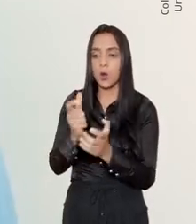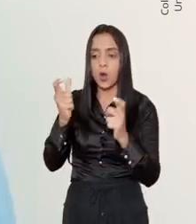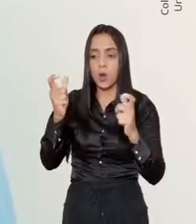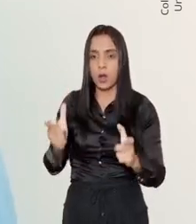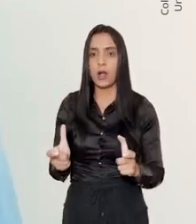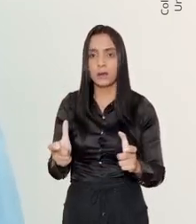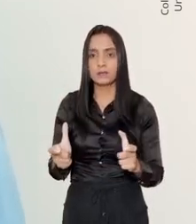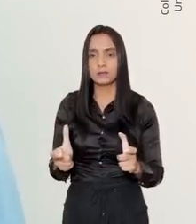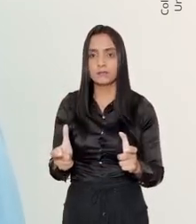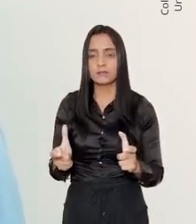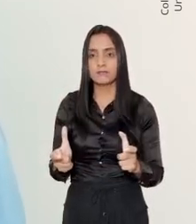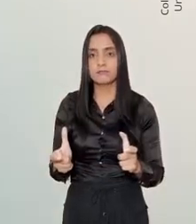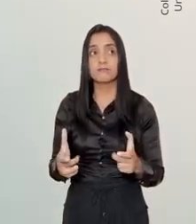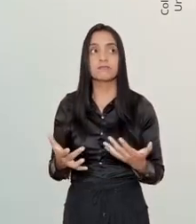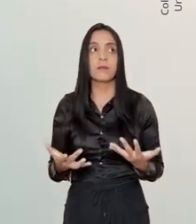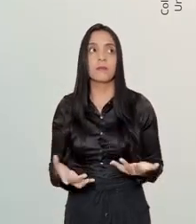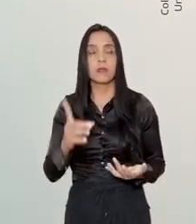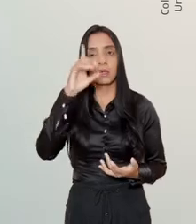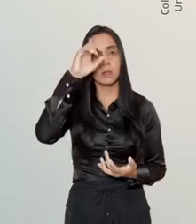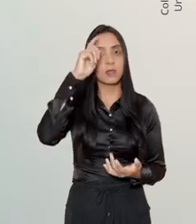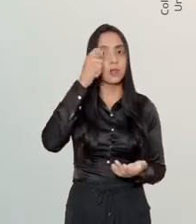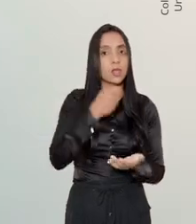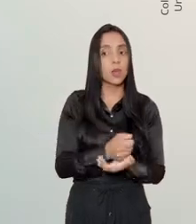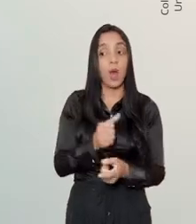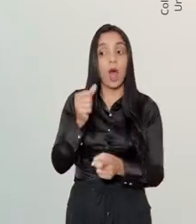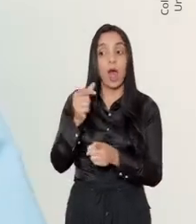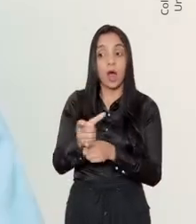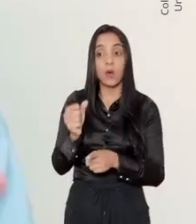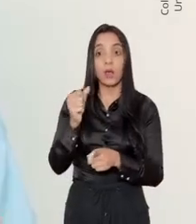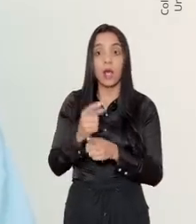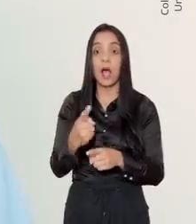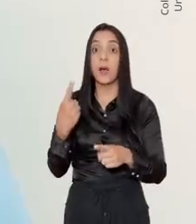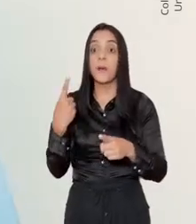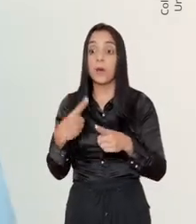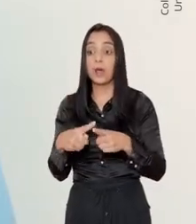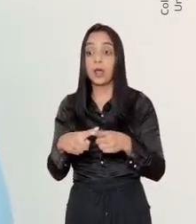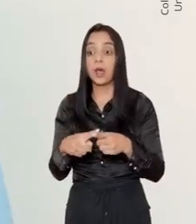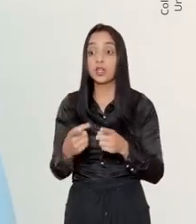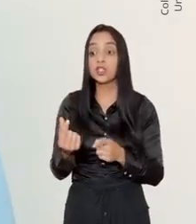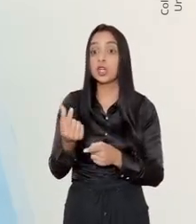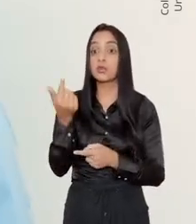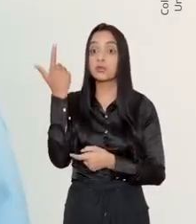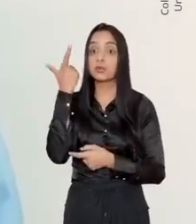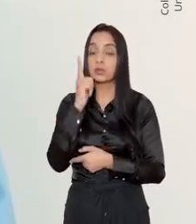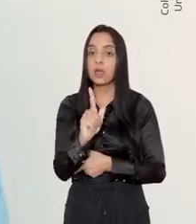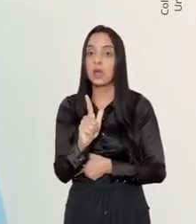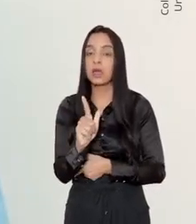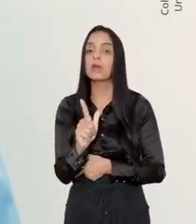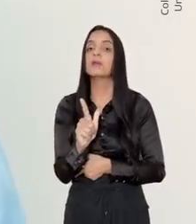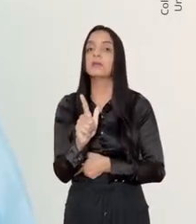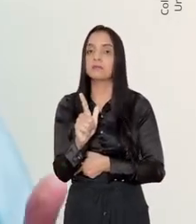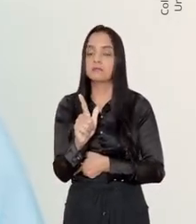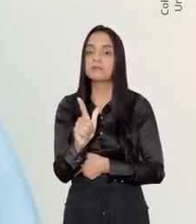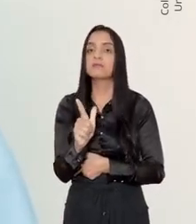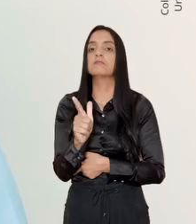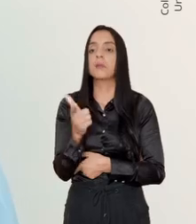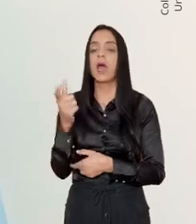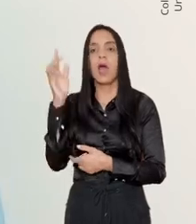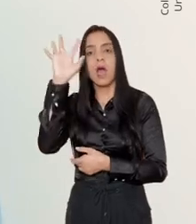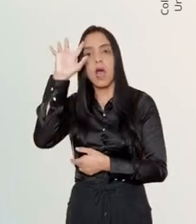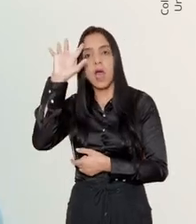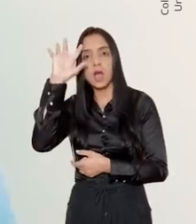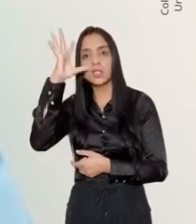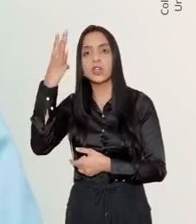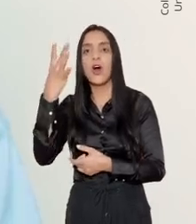com os custos do terreno. Decidimos alugar o terreno para que tivéssemos uma função. Resolve os custos